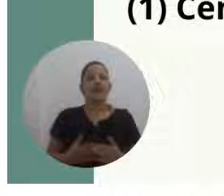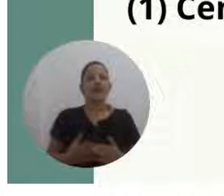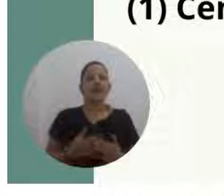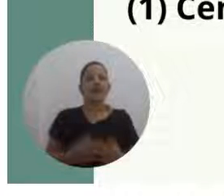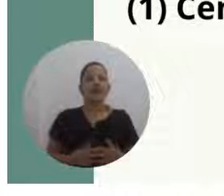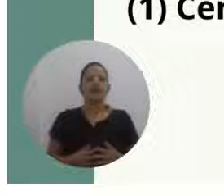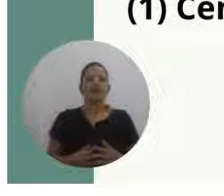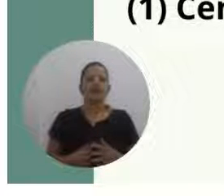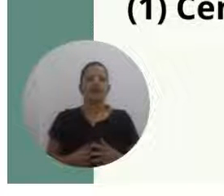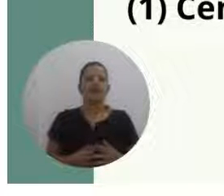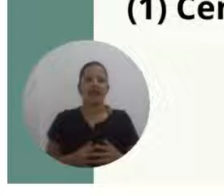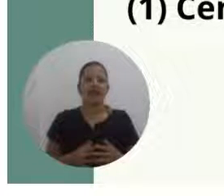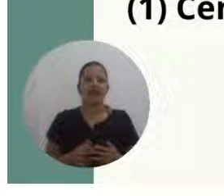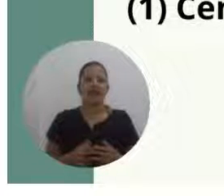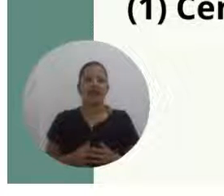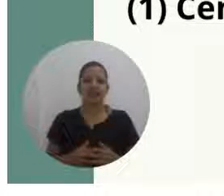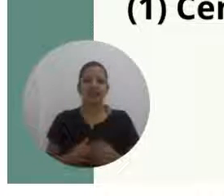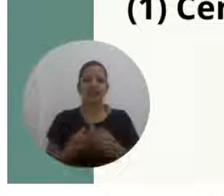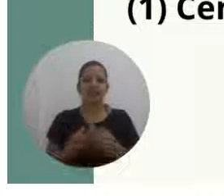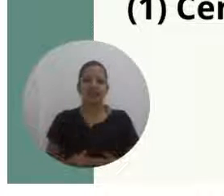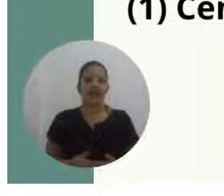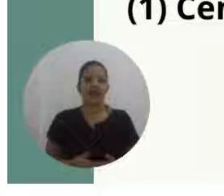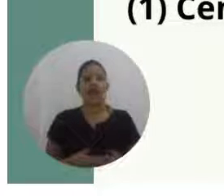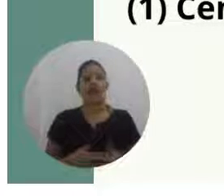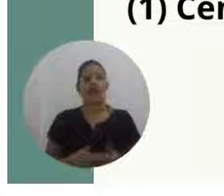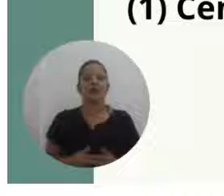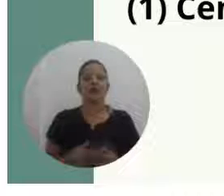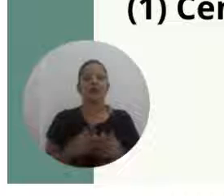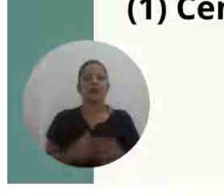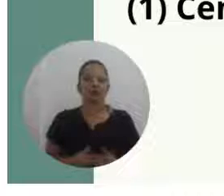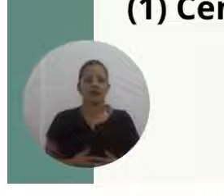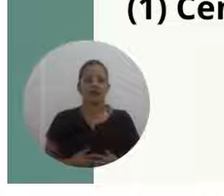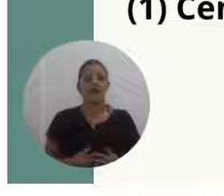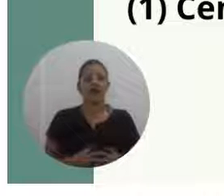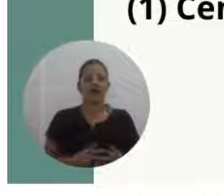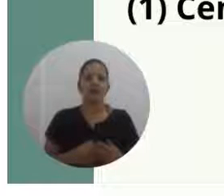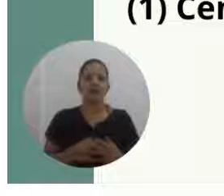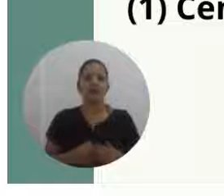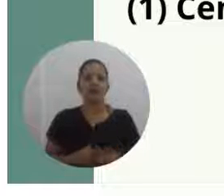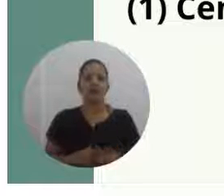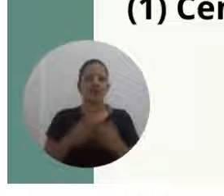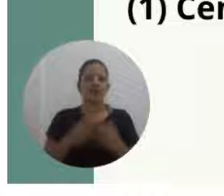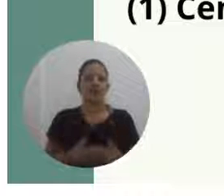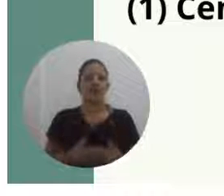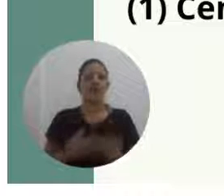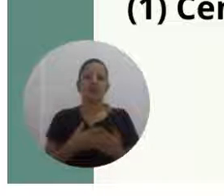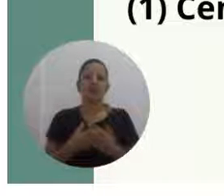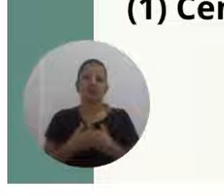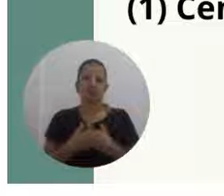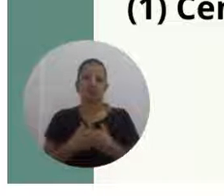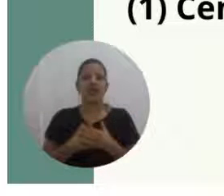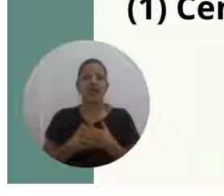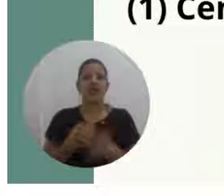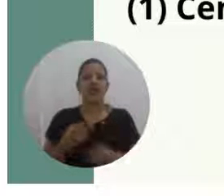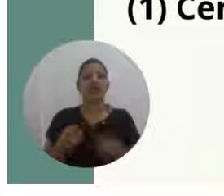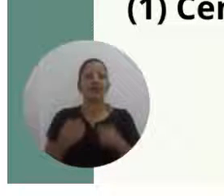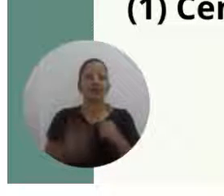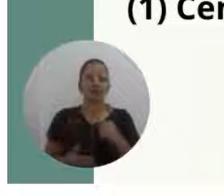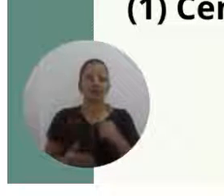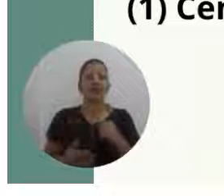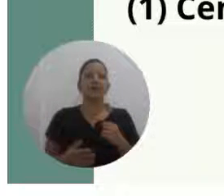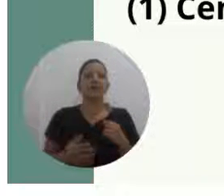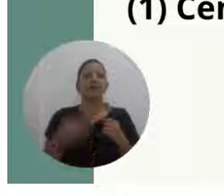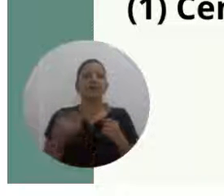Olá, eu vou apresentar o trabalho na área de engenharia sanitária com o apoio da FAPESB. As autoras são a Sucena, que sou eu,